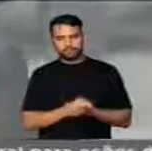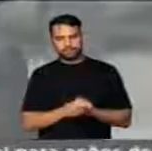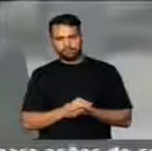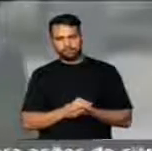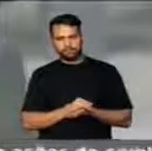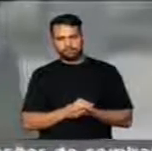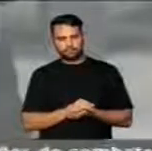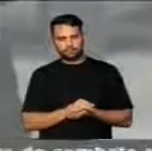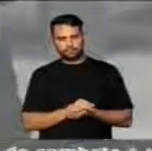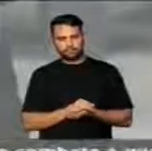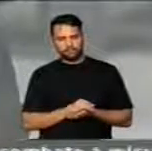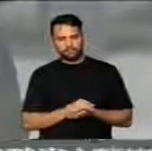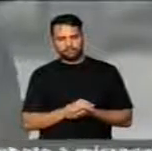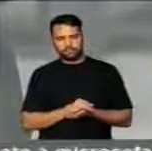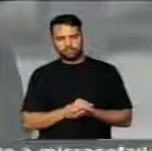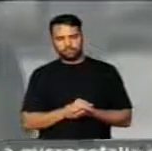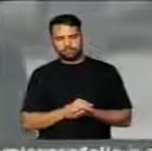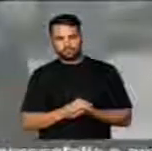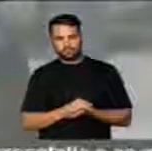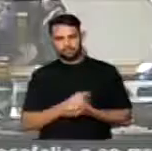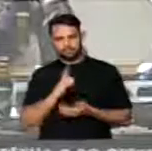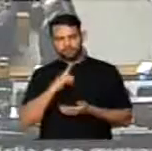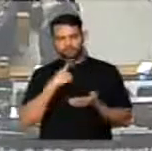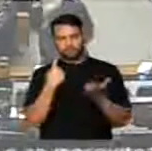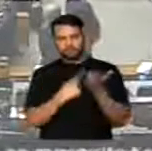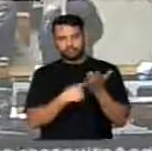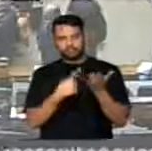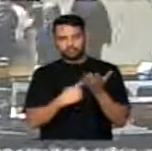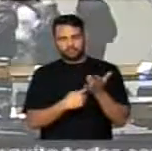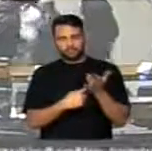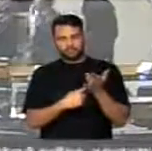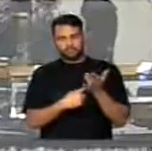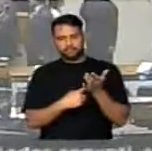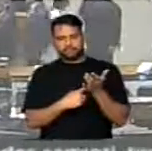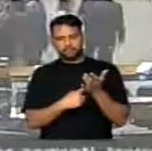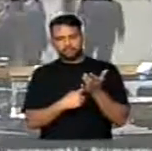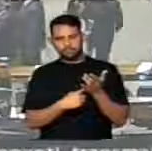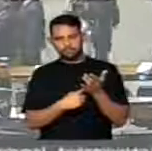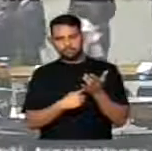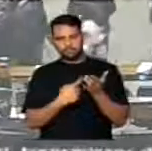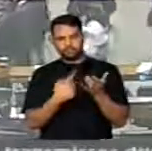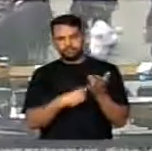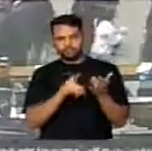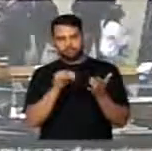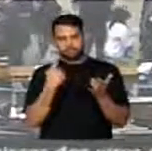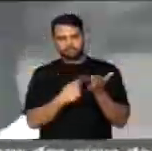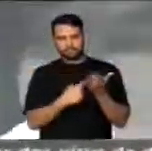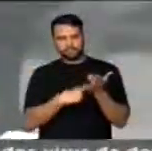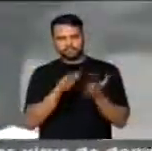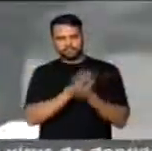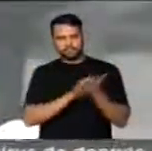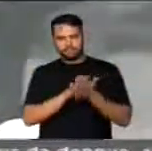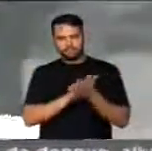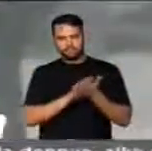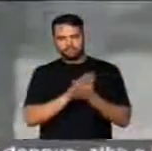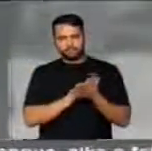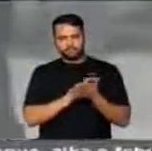plenário, que é o que vai ser feito agora. Certo, deputado Júlio Lopes, daqui a pouquinho vai falar, então, aqui no plenário.